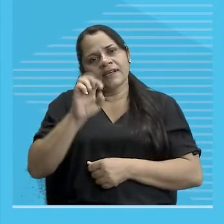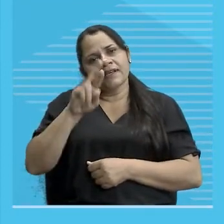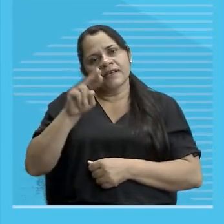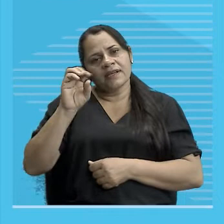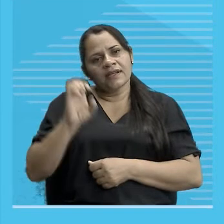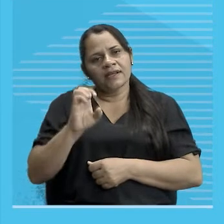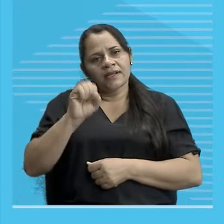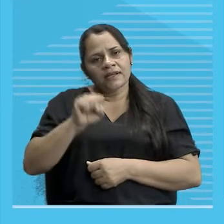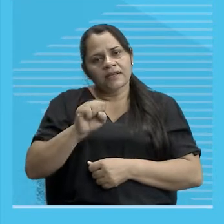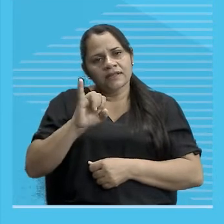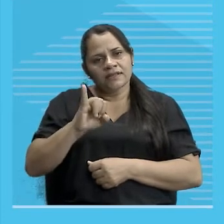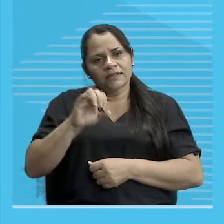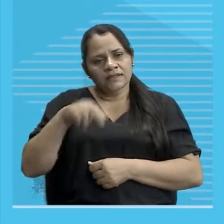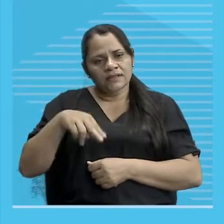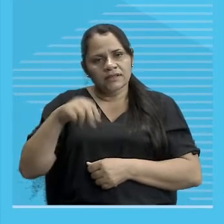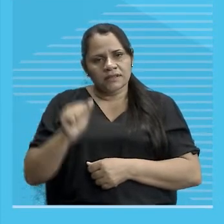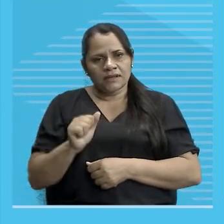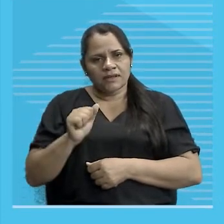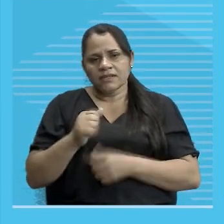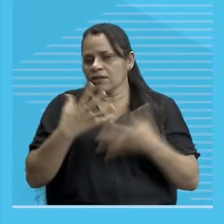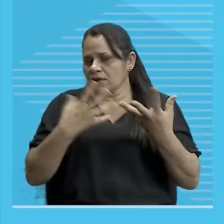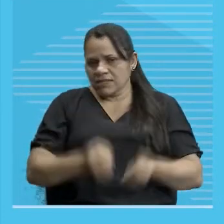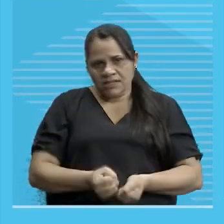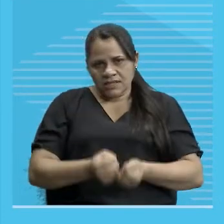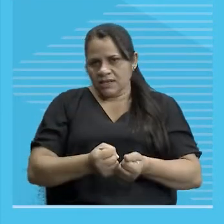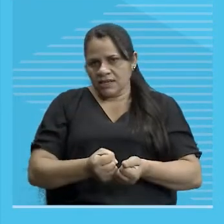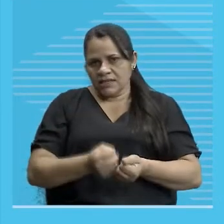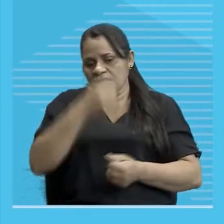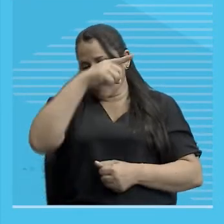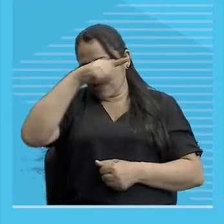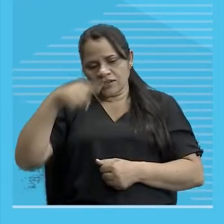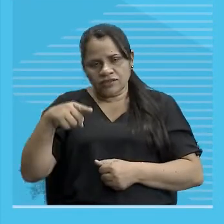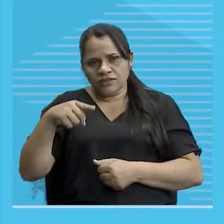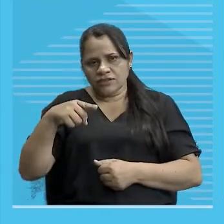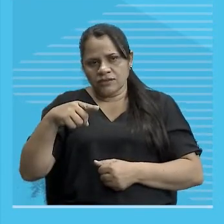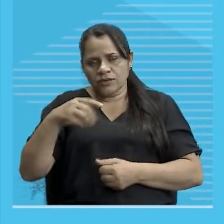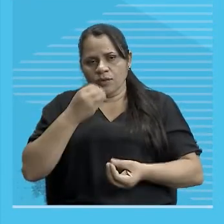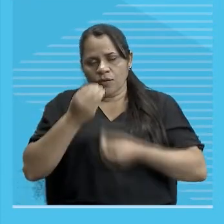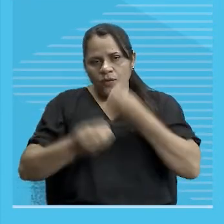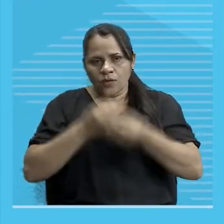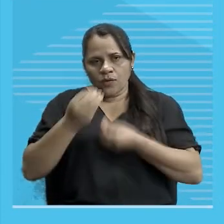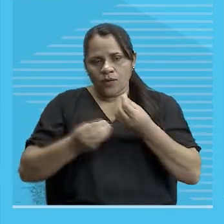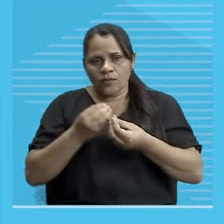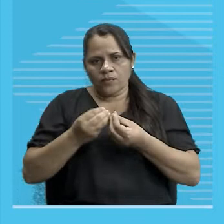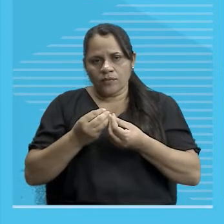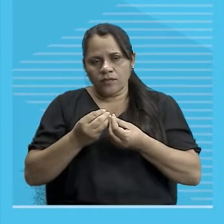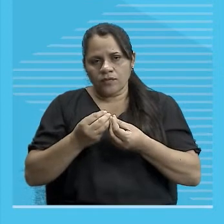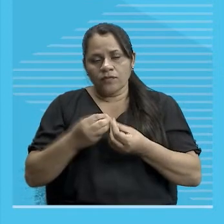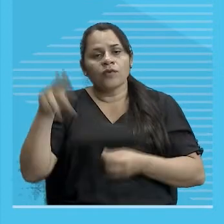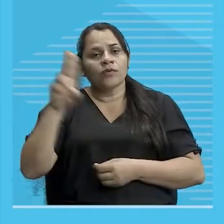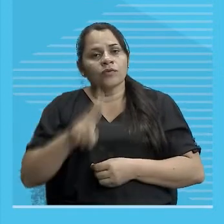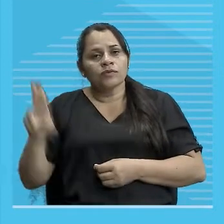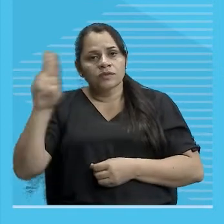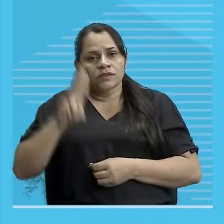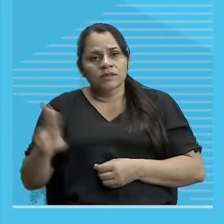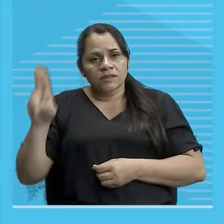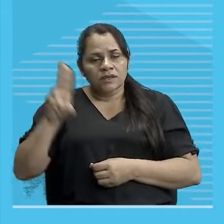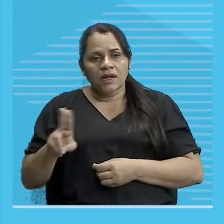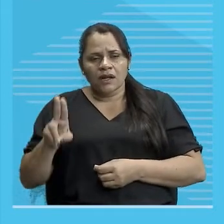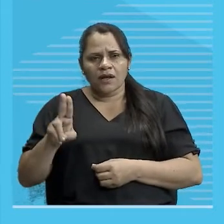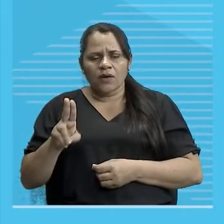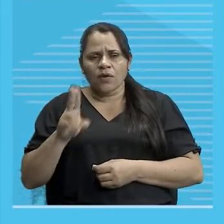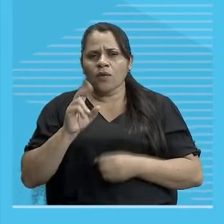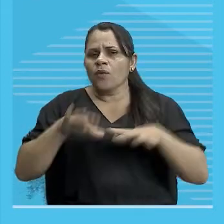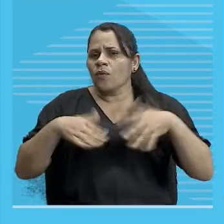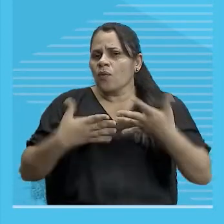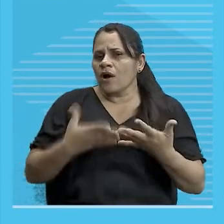termo regido, o substantivo Teresina não aceita artigo, eu vou contrair essa preposição com quem? Ninguém.